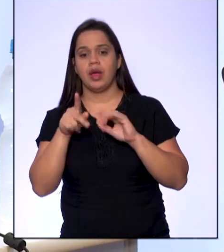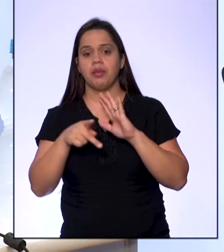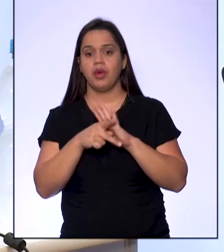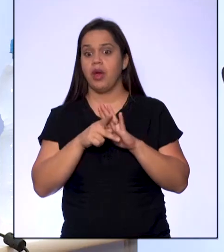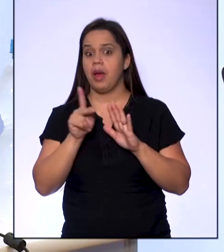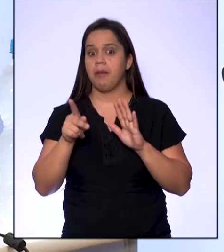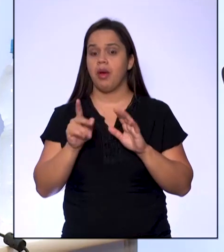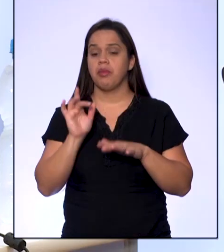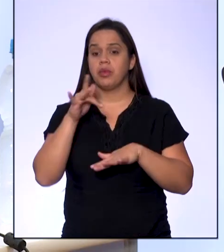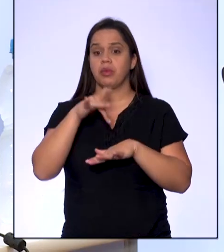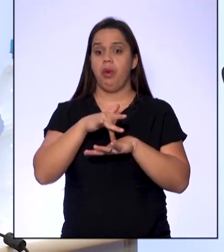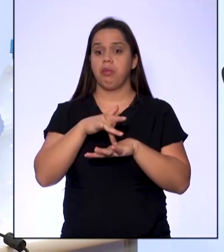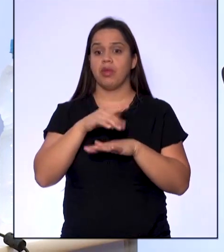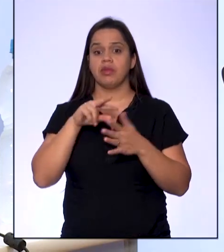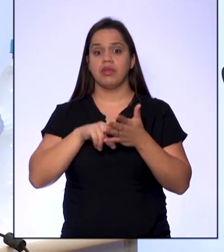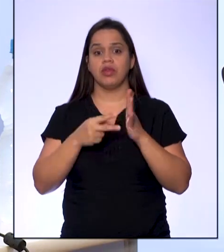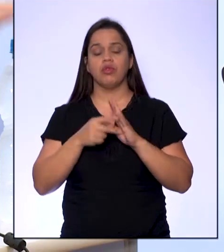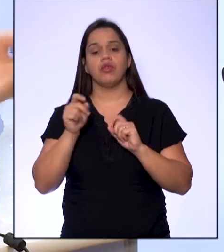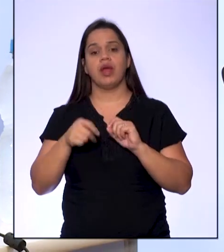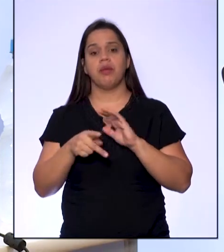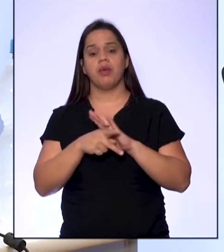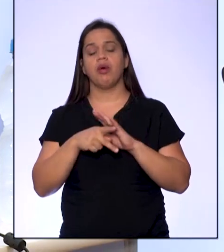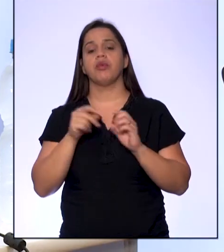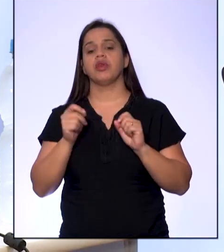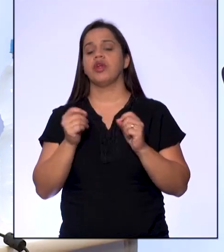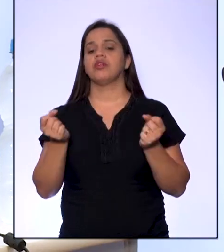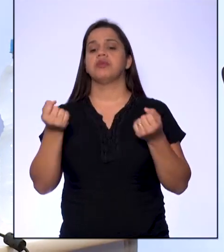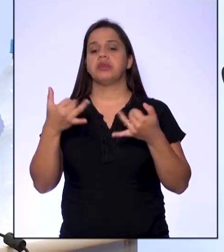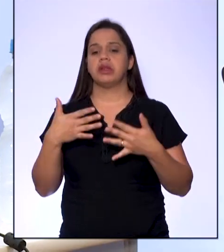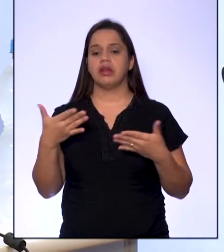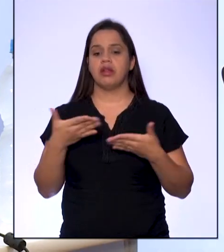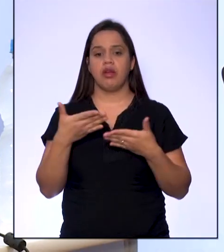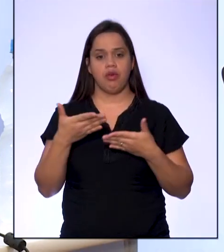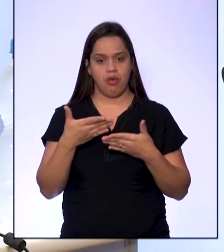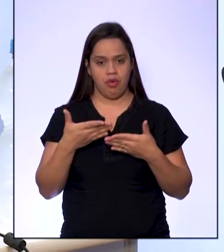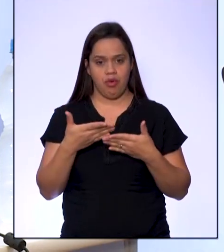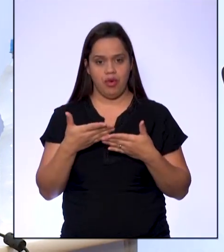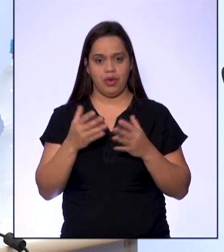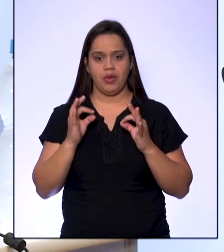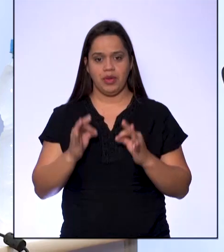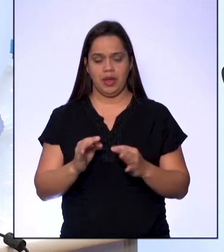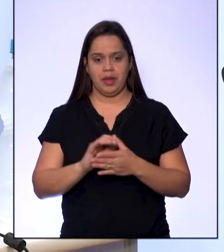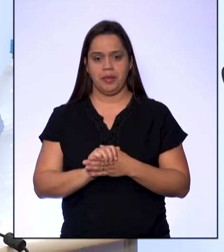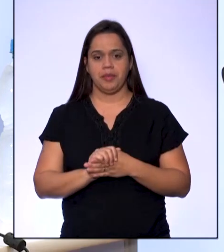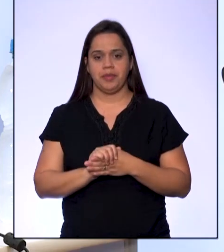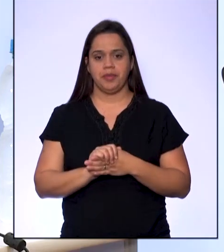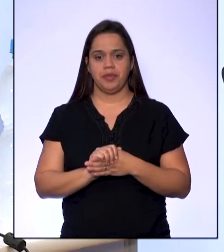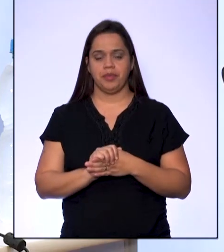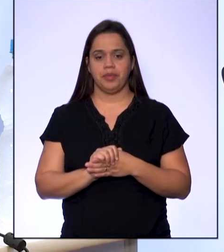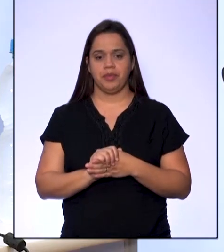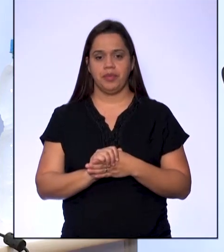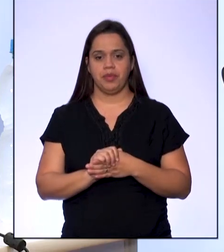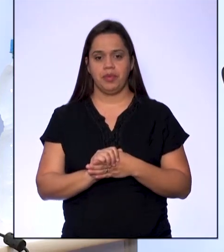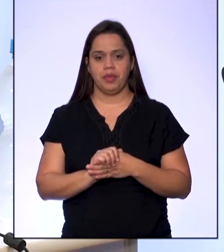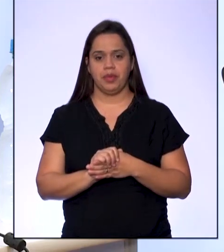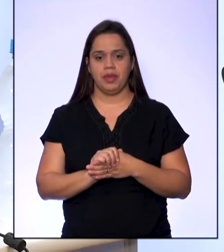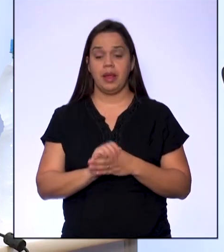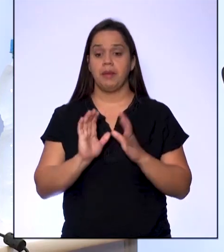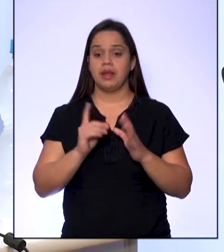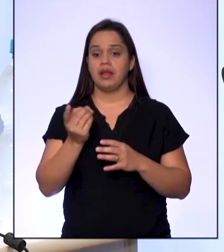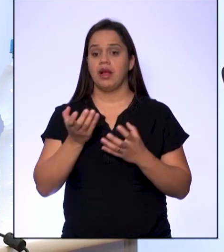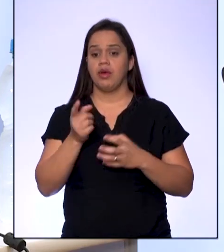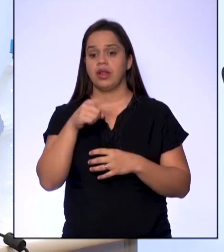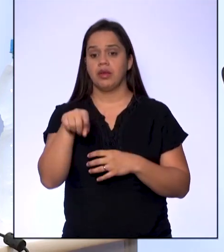um absurdo, que é o sentido figurado que nós acabamos de falar. Perfeito. Isso, nossa. Mas agora nós queremos